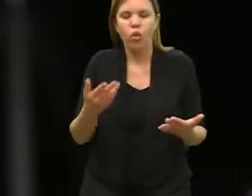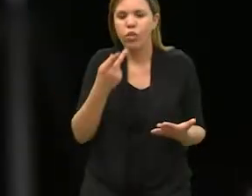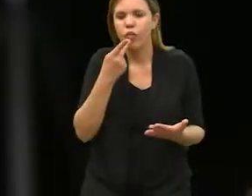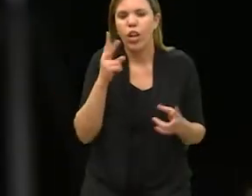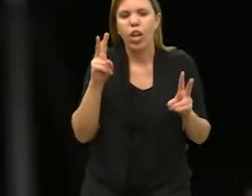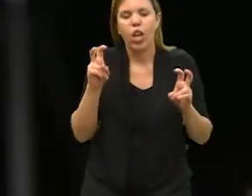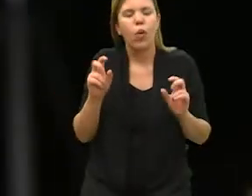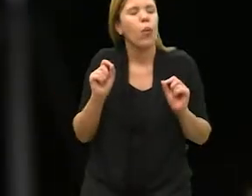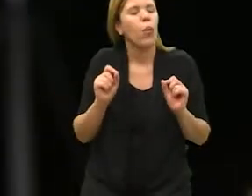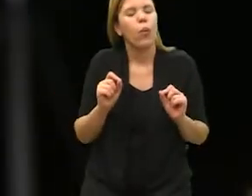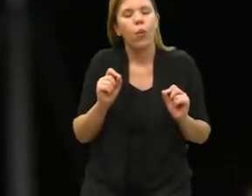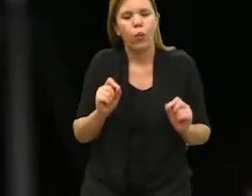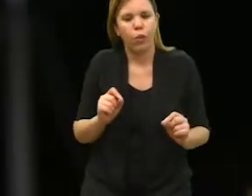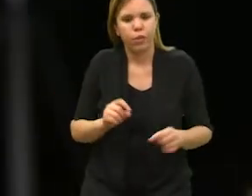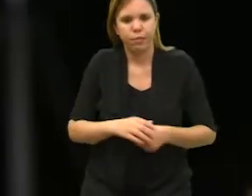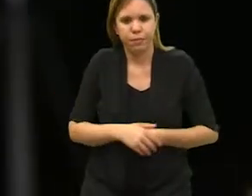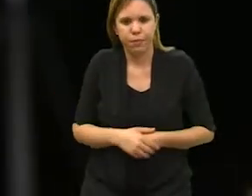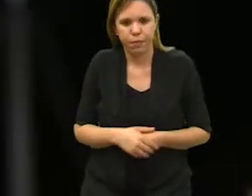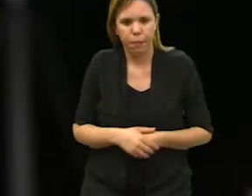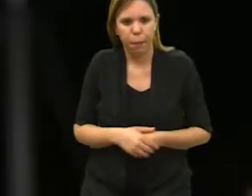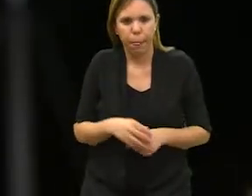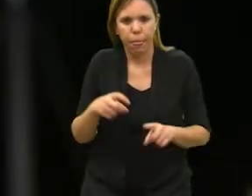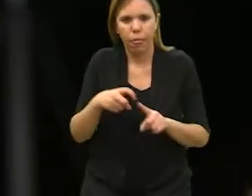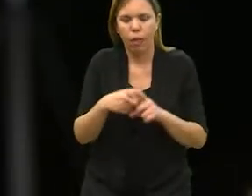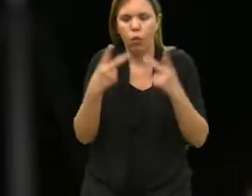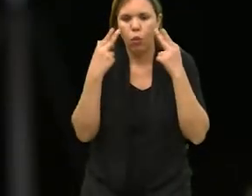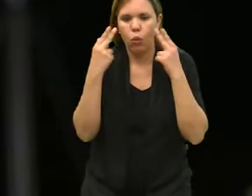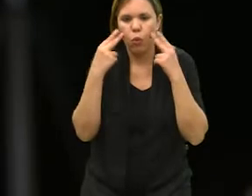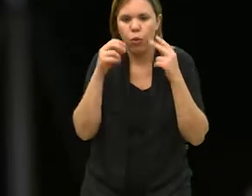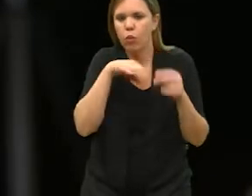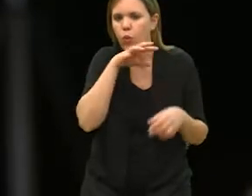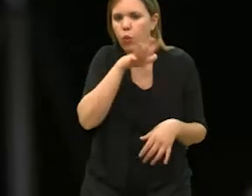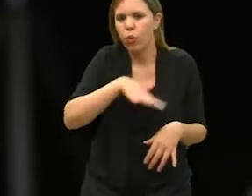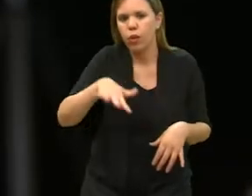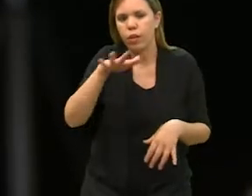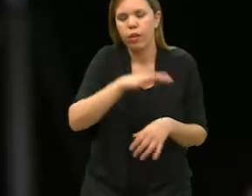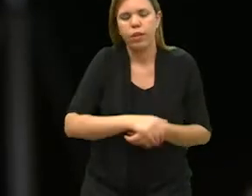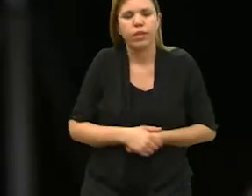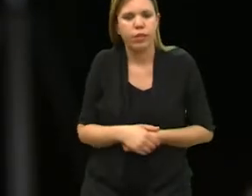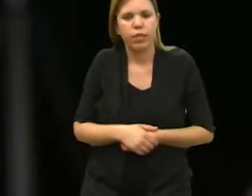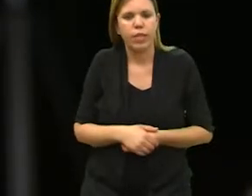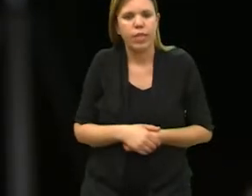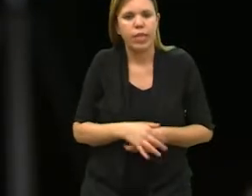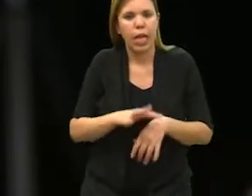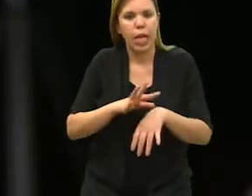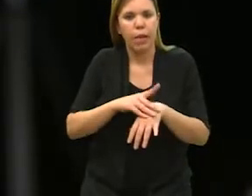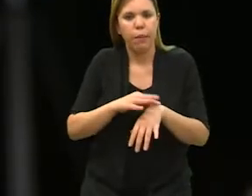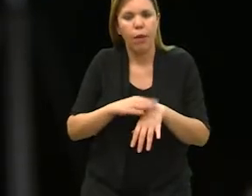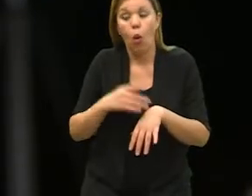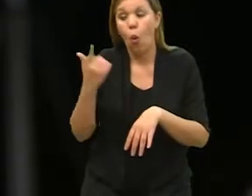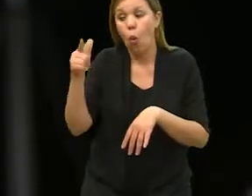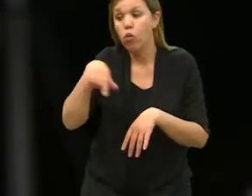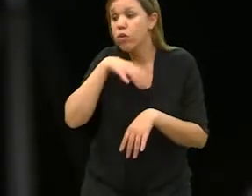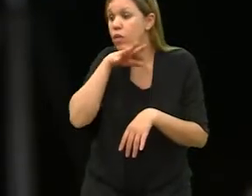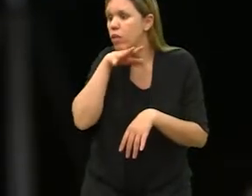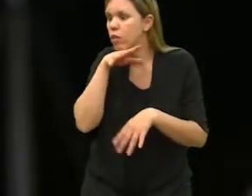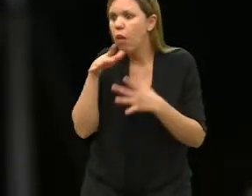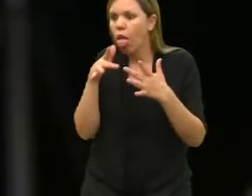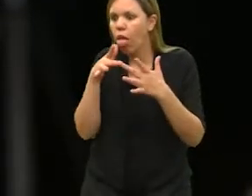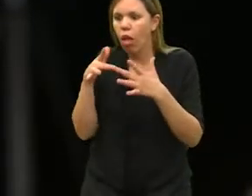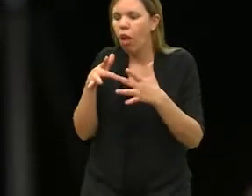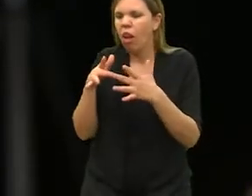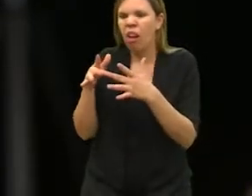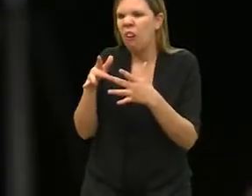Nós vamos abordar um tema que é um acidente comum que acontece com os animais, que é o acidente com animais peçonhentos que ele possa